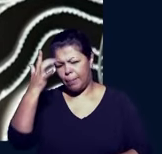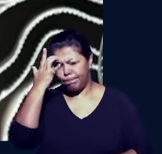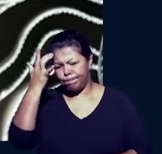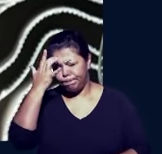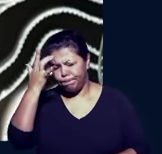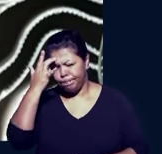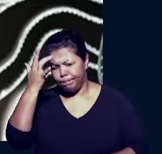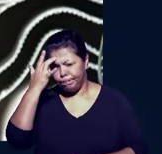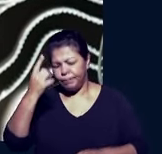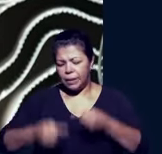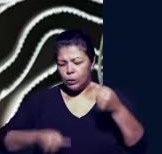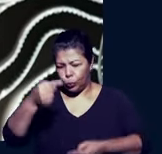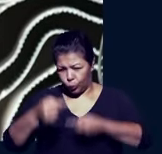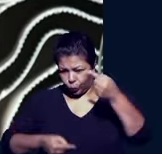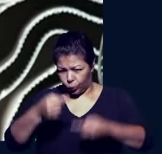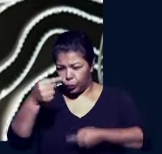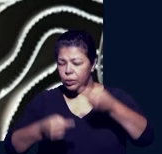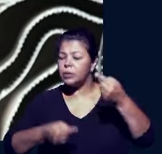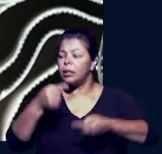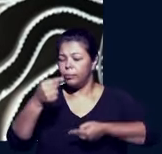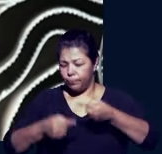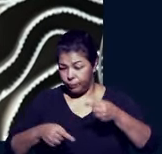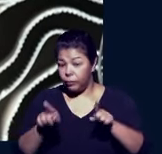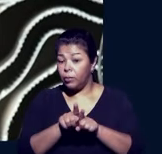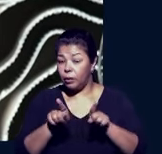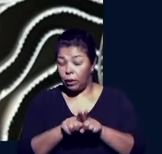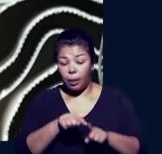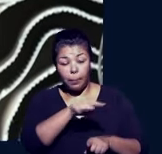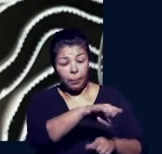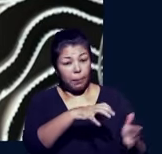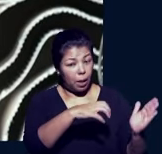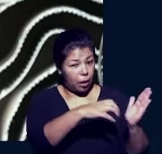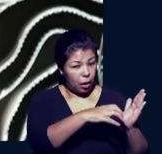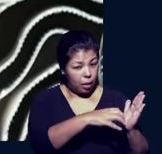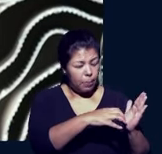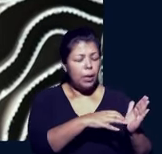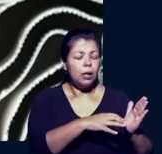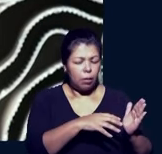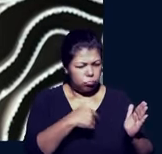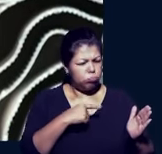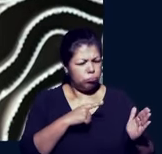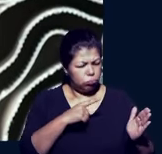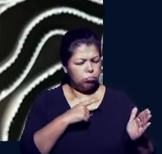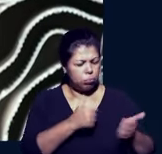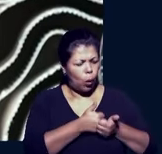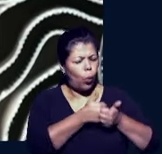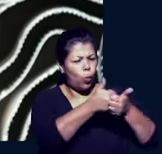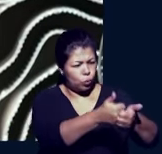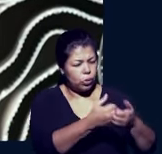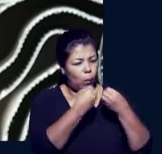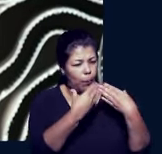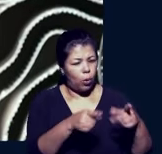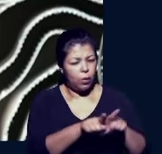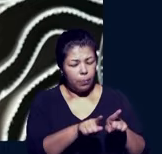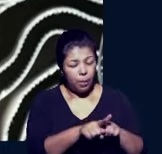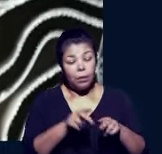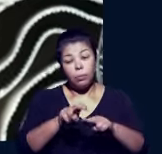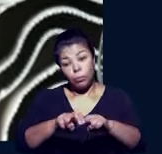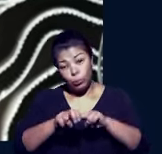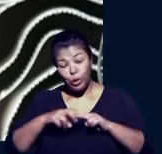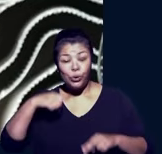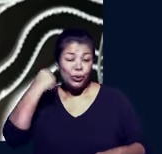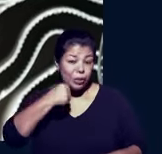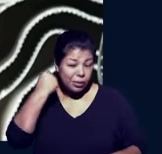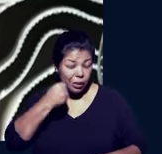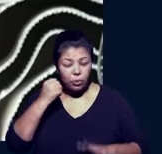muito bem conduzida na Câmara tá sendo muito bem conduzida no senado entendo que tem pontos de ajuste por isso que o Senador Eduardo BR já